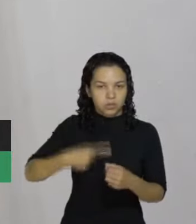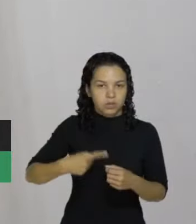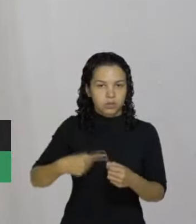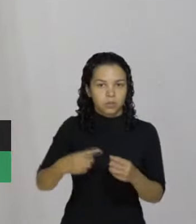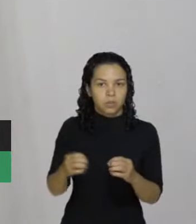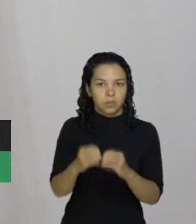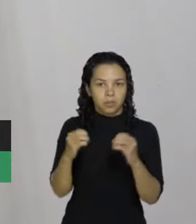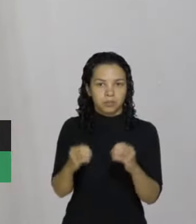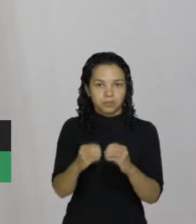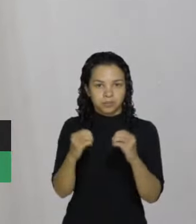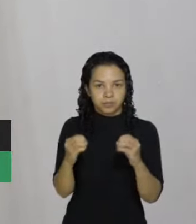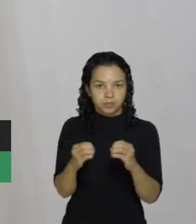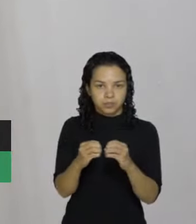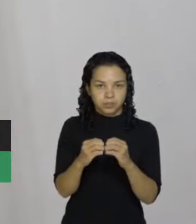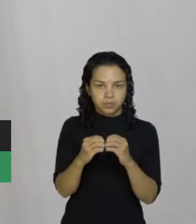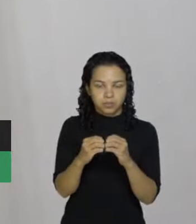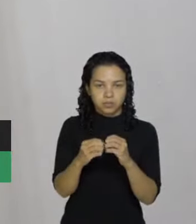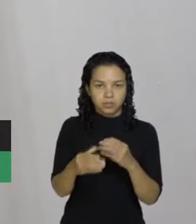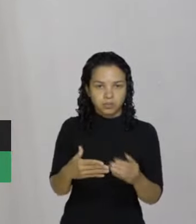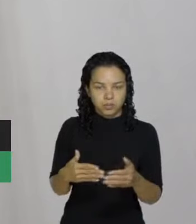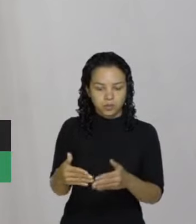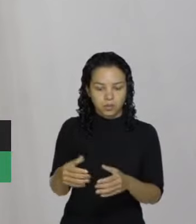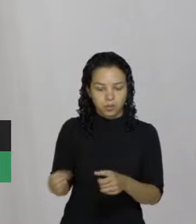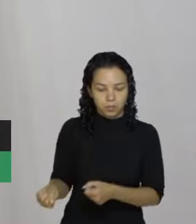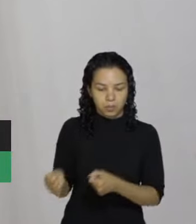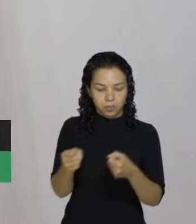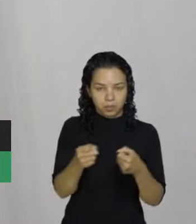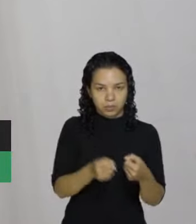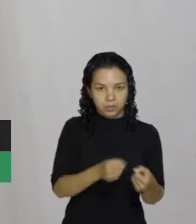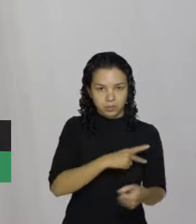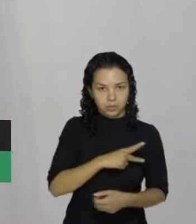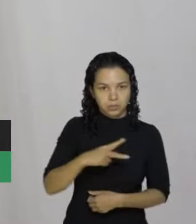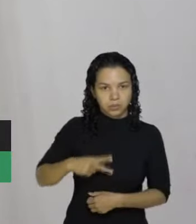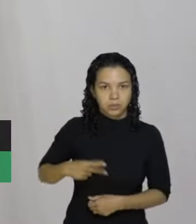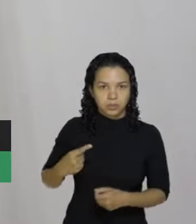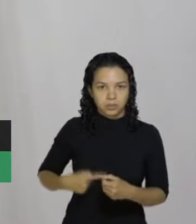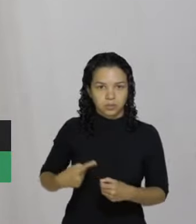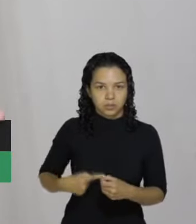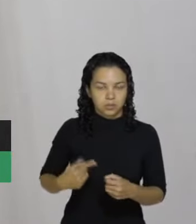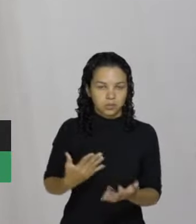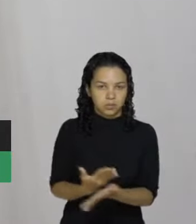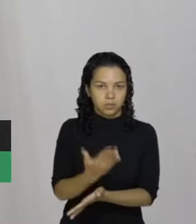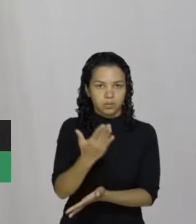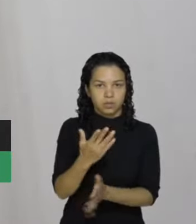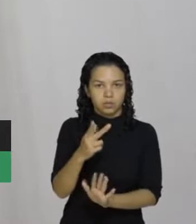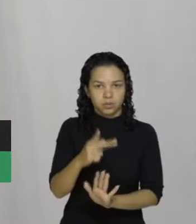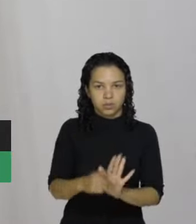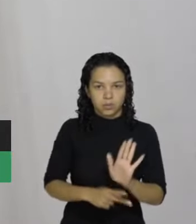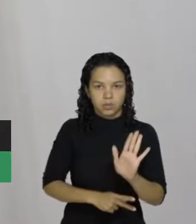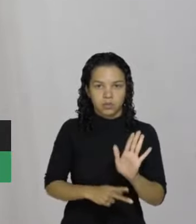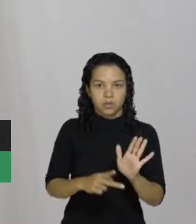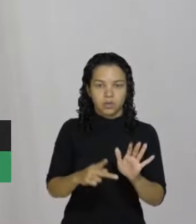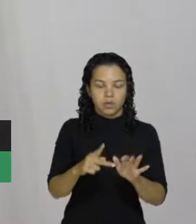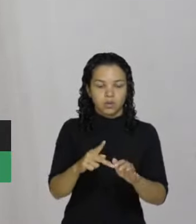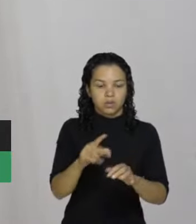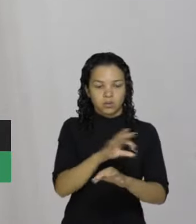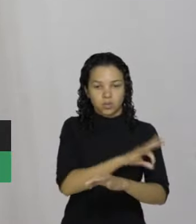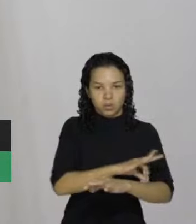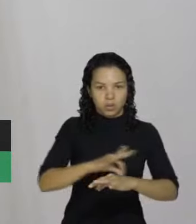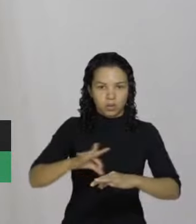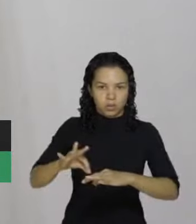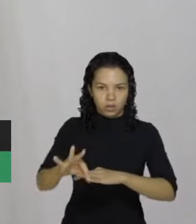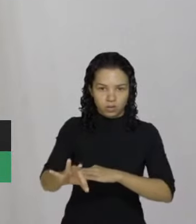inerente ao poder público municipal, deputado Lunelli, a aprovação dos projetos arquitetônicos,